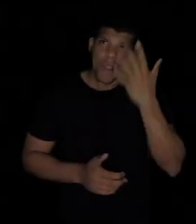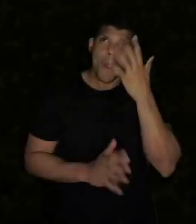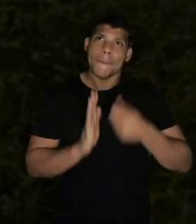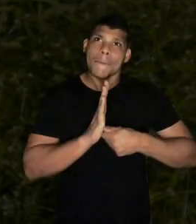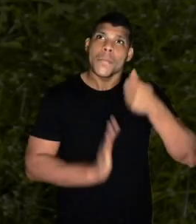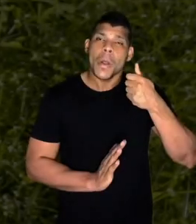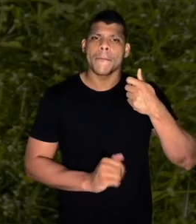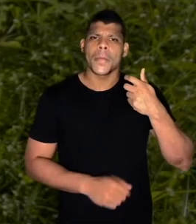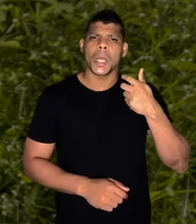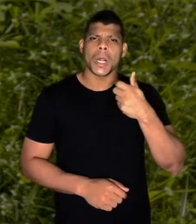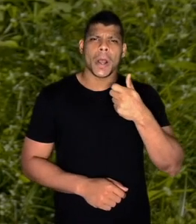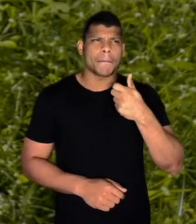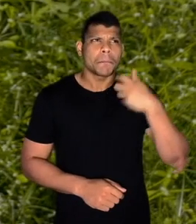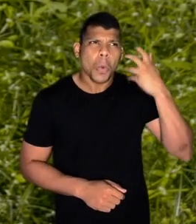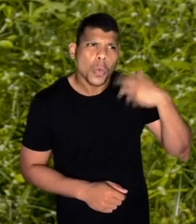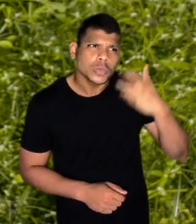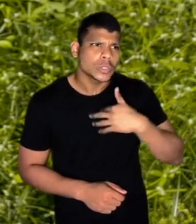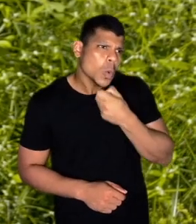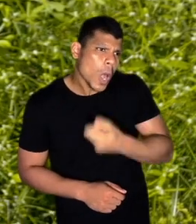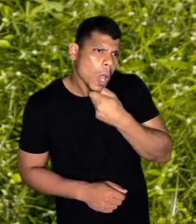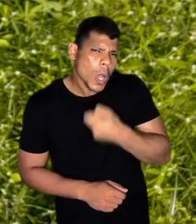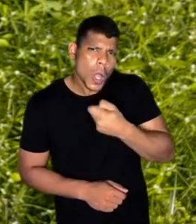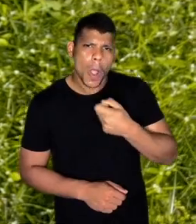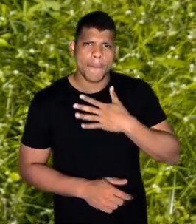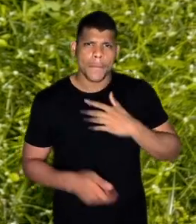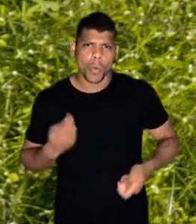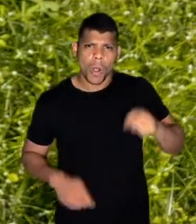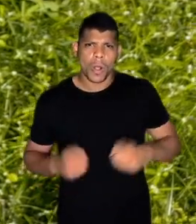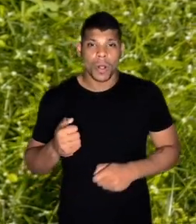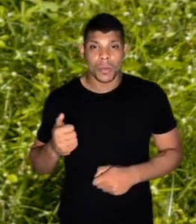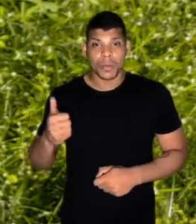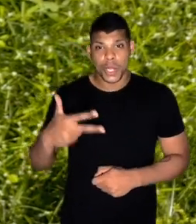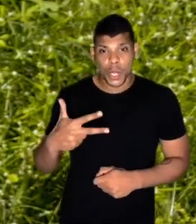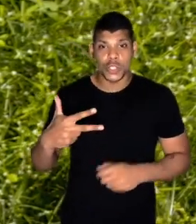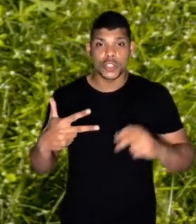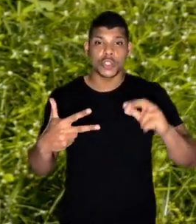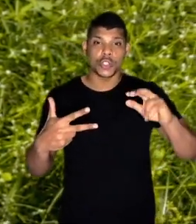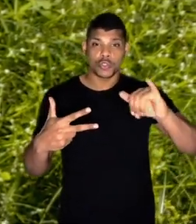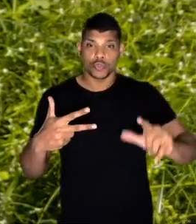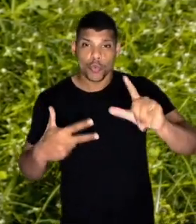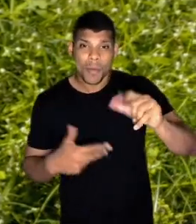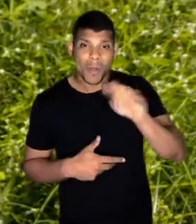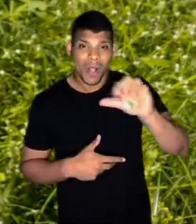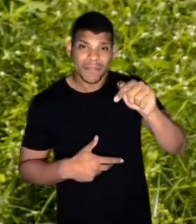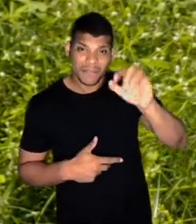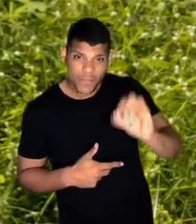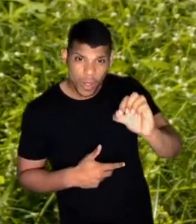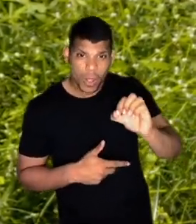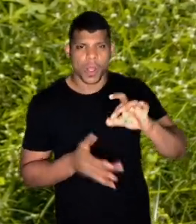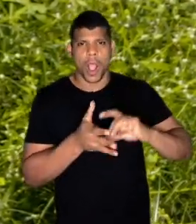e foi a primeira música que eu cantei na minha quadrilha 13 de junho de 1970